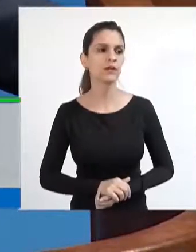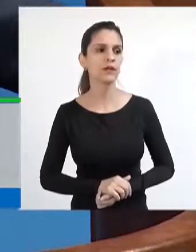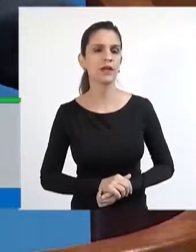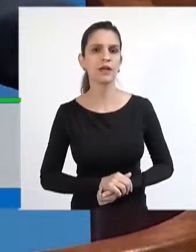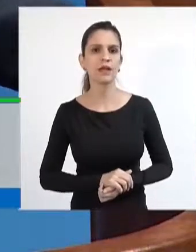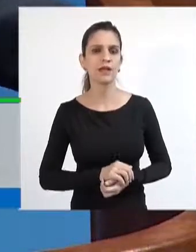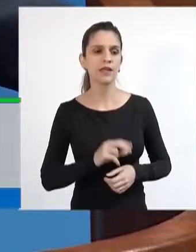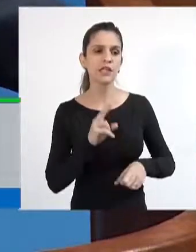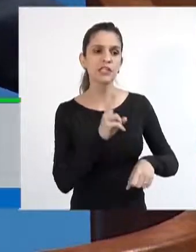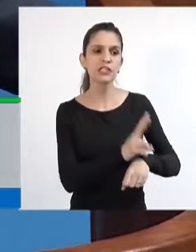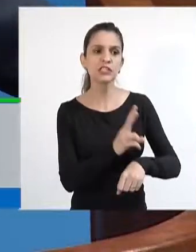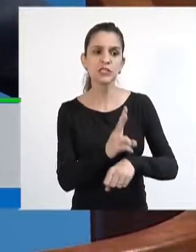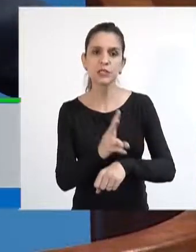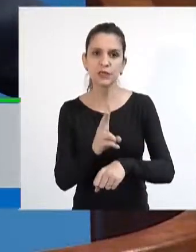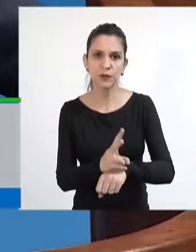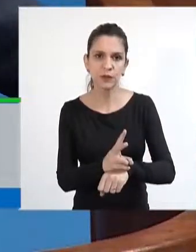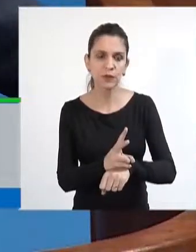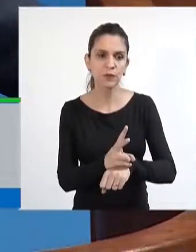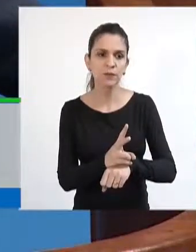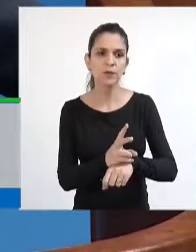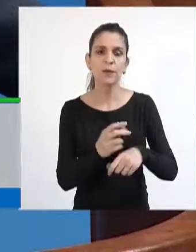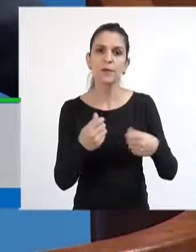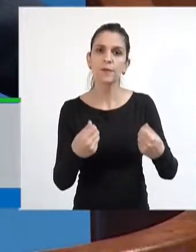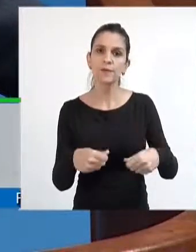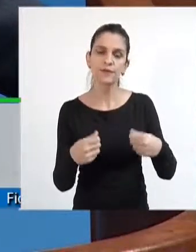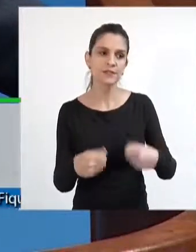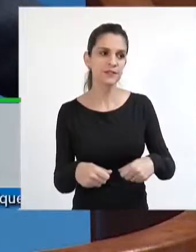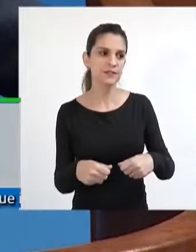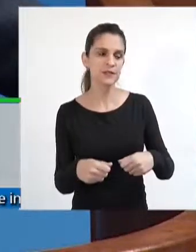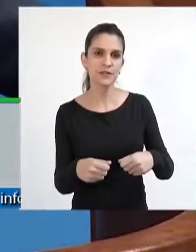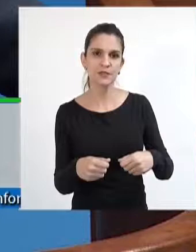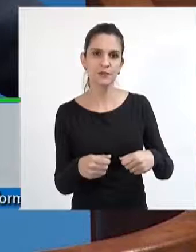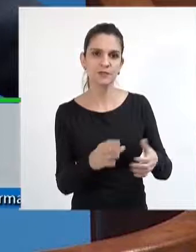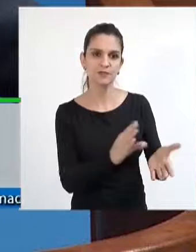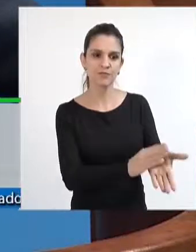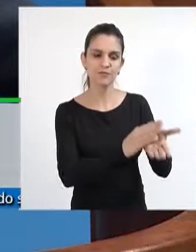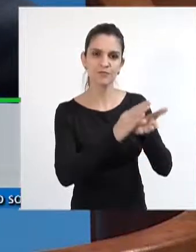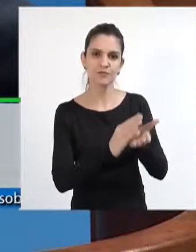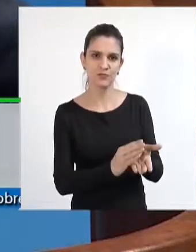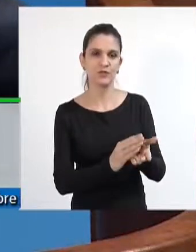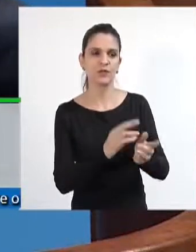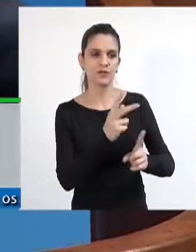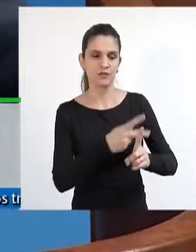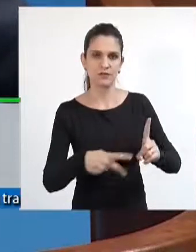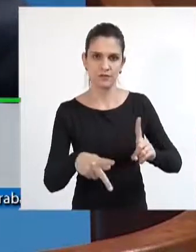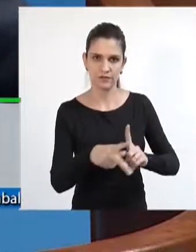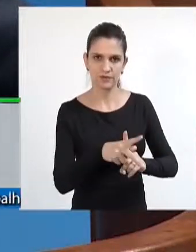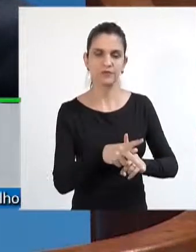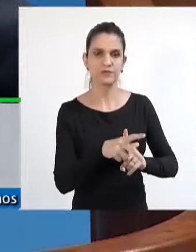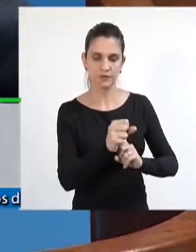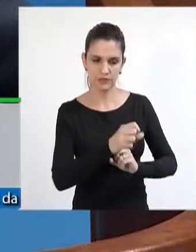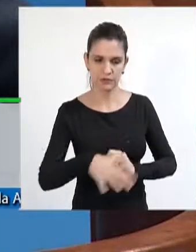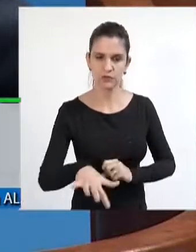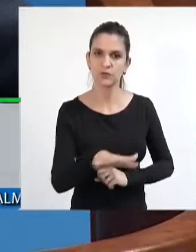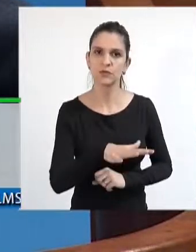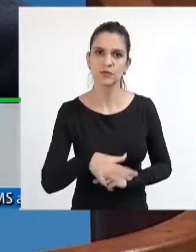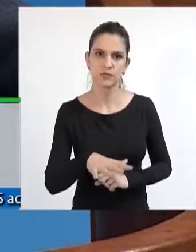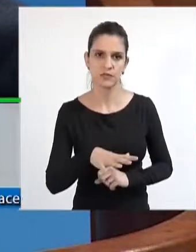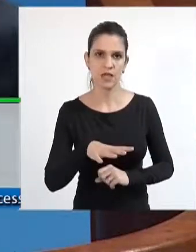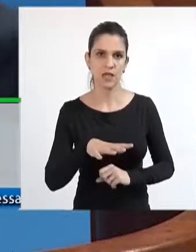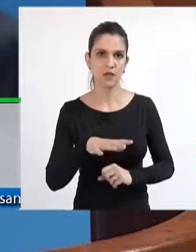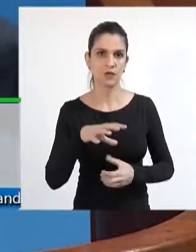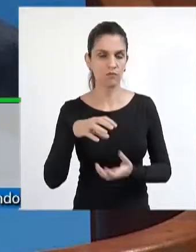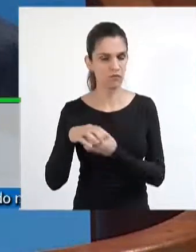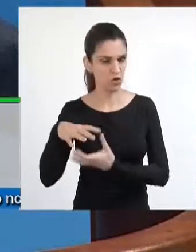dos benefícios da Previdência Social, que são os idosos, as pessoas com deficiência que